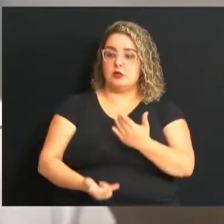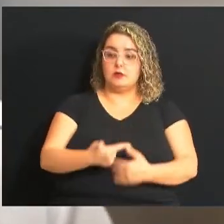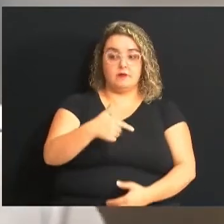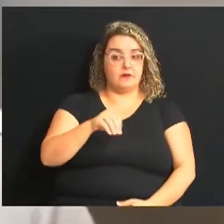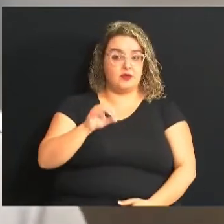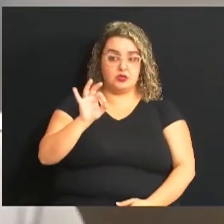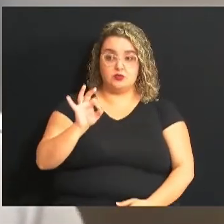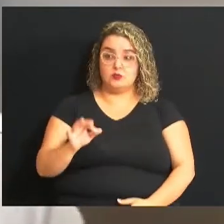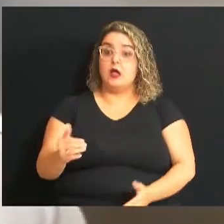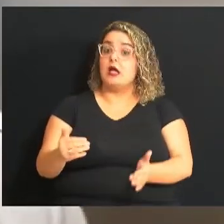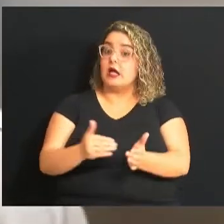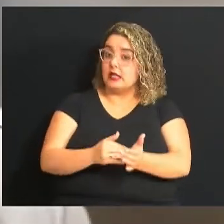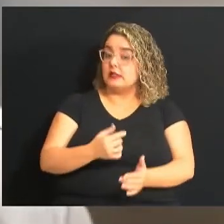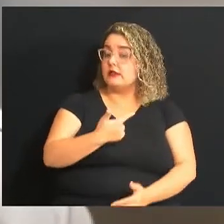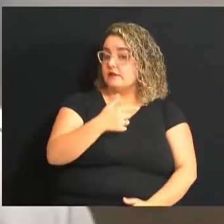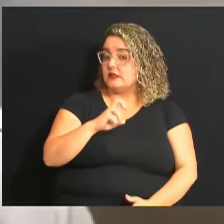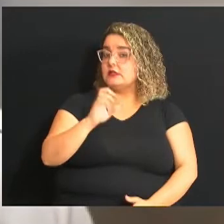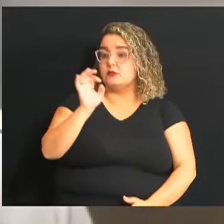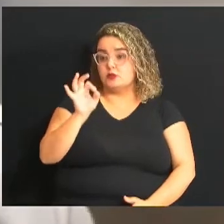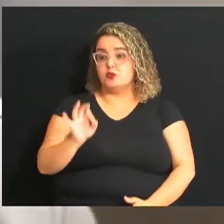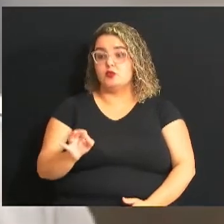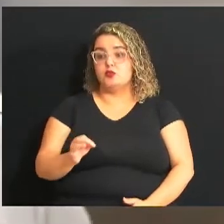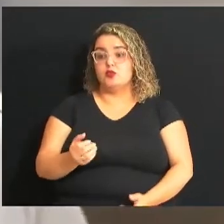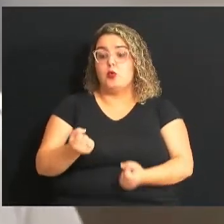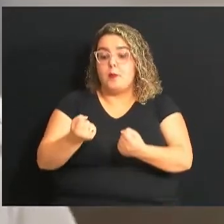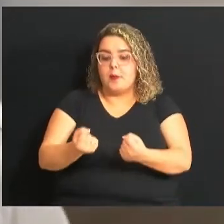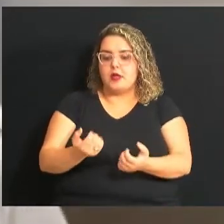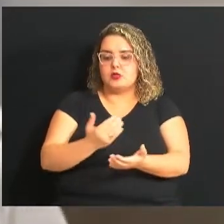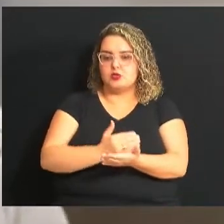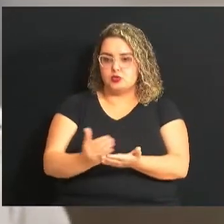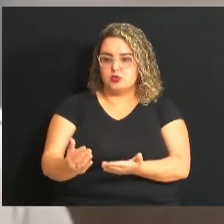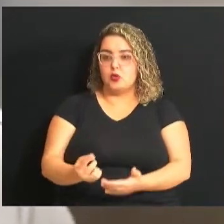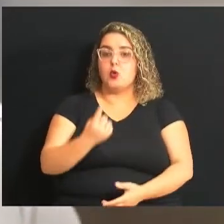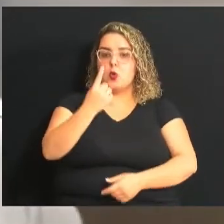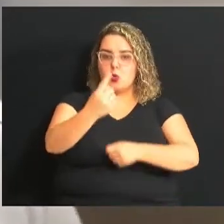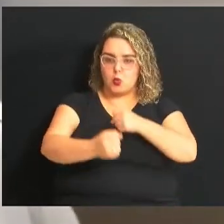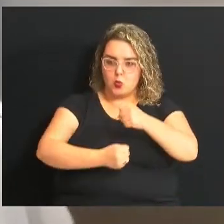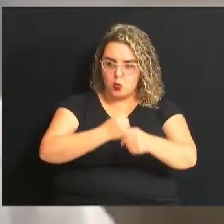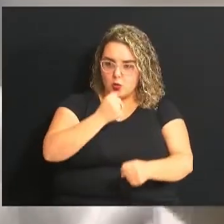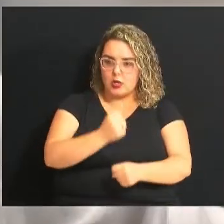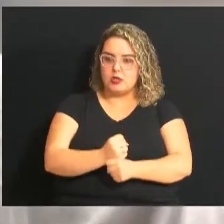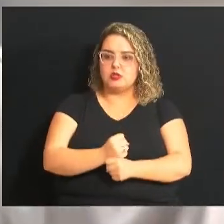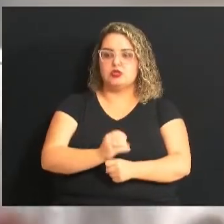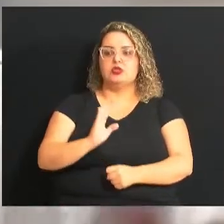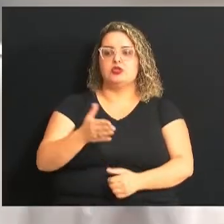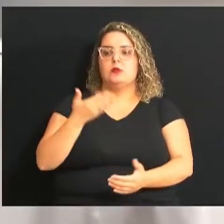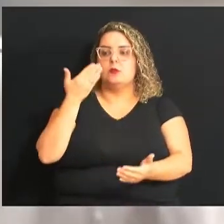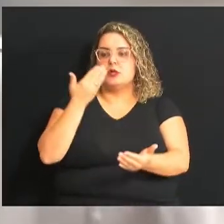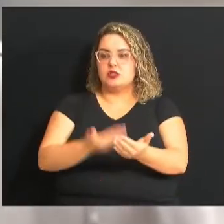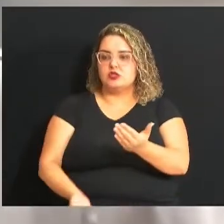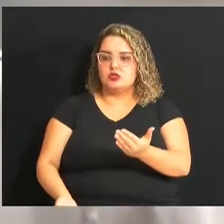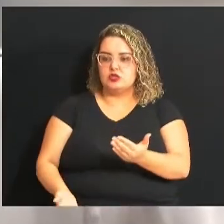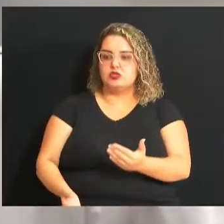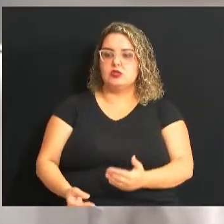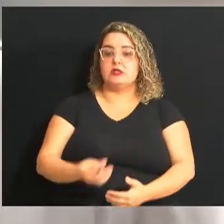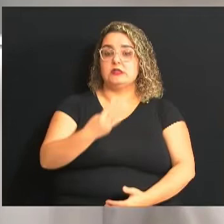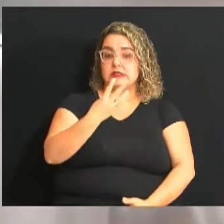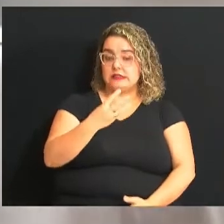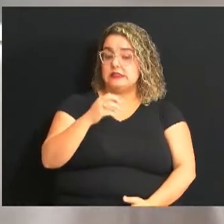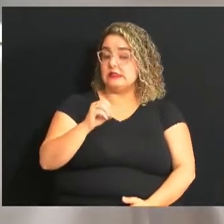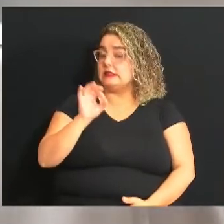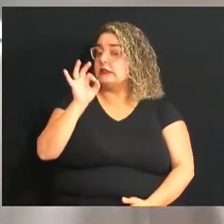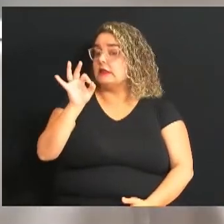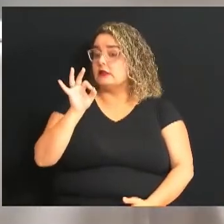vezes 25% do peso inicial. Com 1 ano de operado, ele já vai ter perdido em torno de